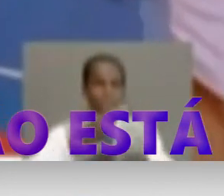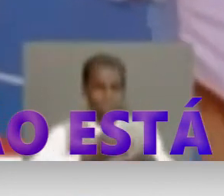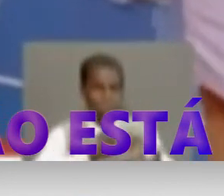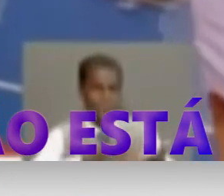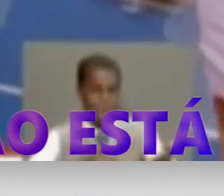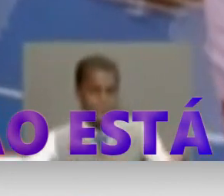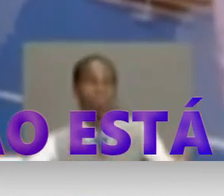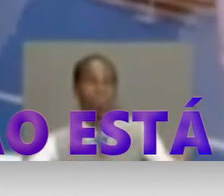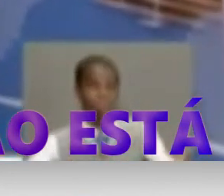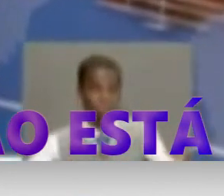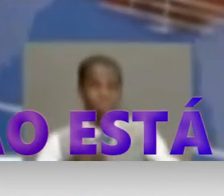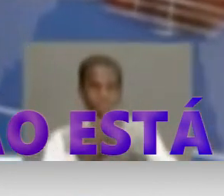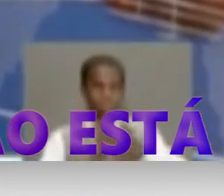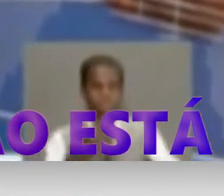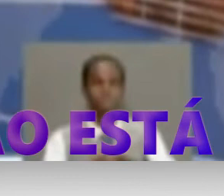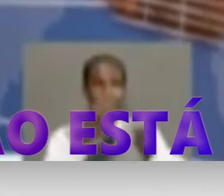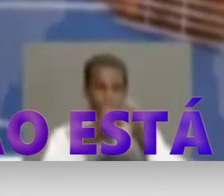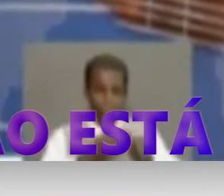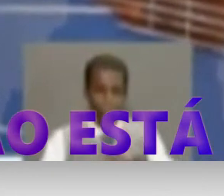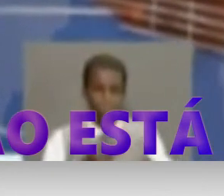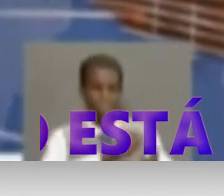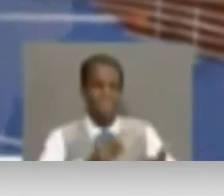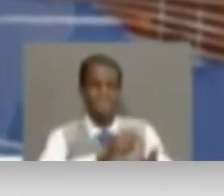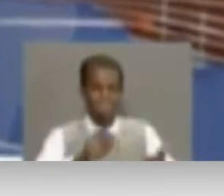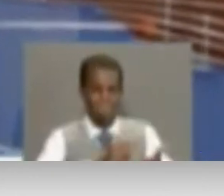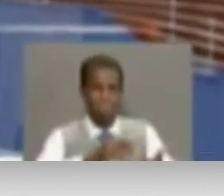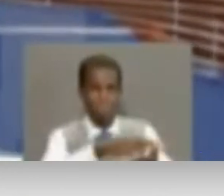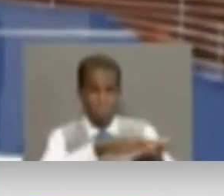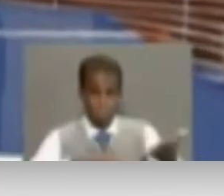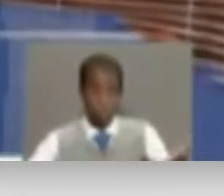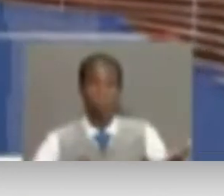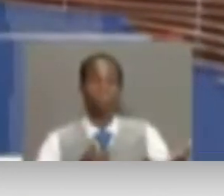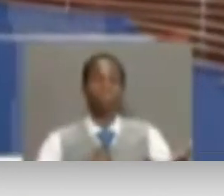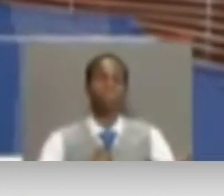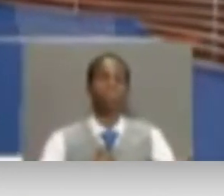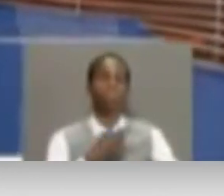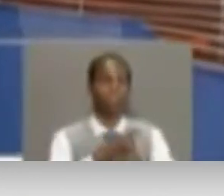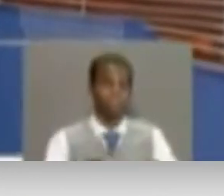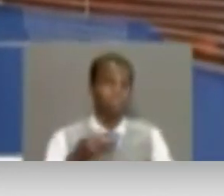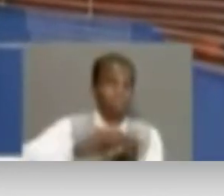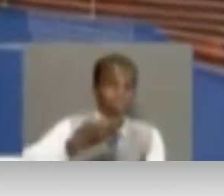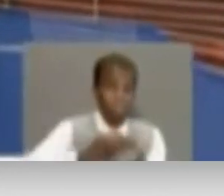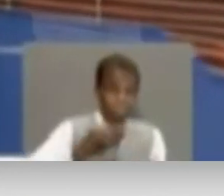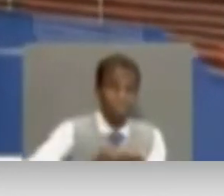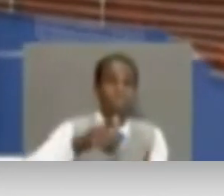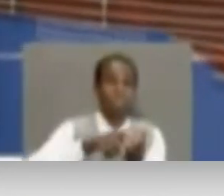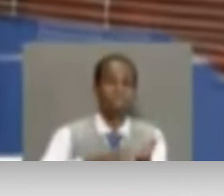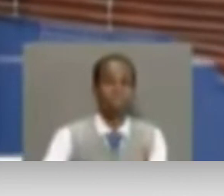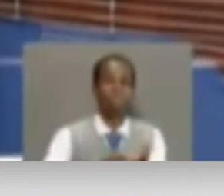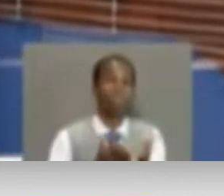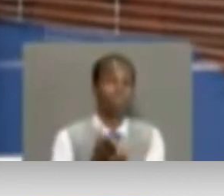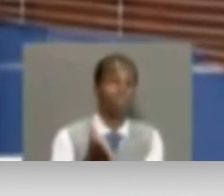44, 94, 55, estão lá. Portanto, foram essas pessoas que interpuseram a ação por via da legitimidade que lhes é otorgada do ponto de vista legal.